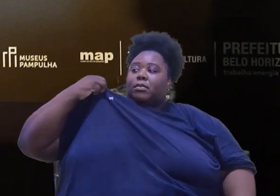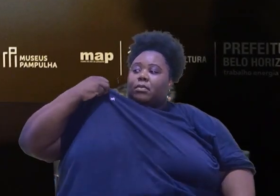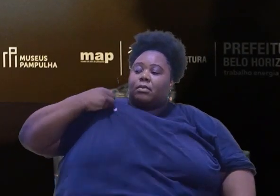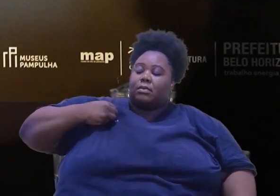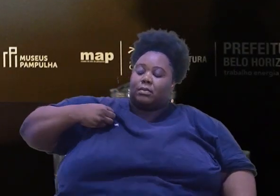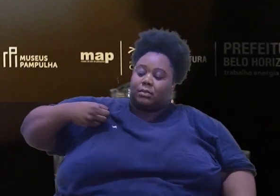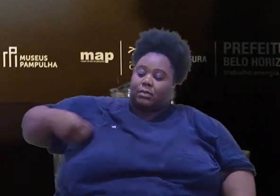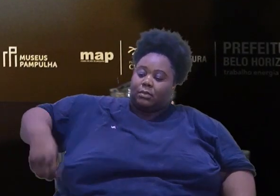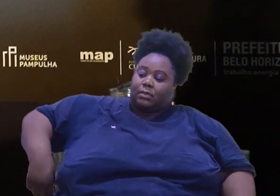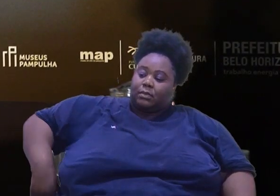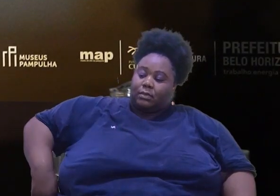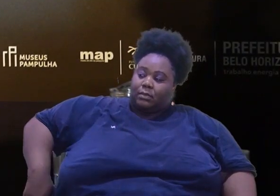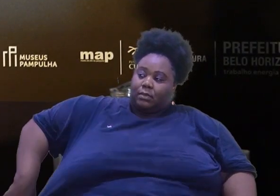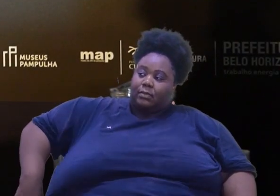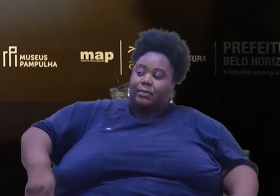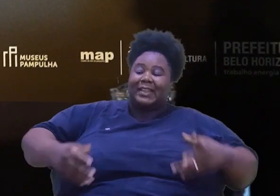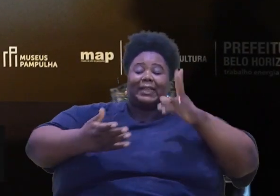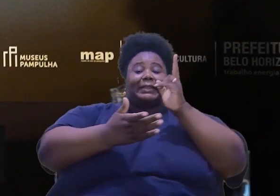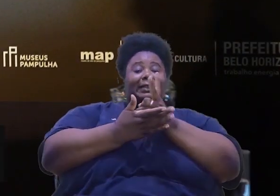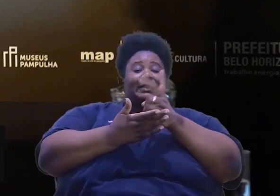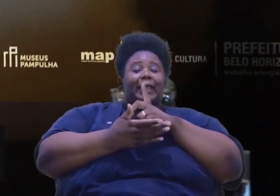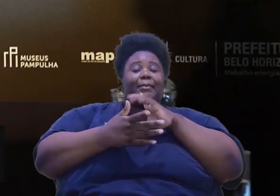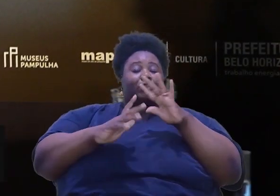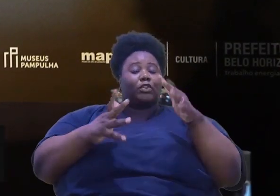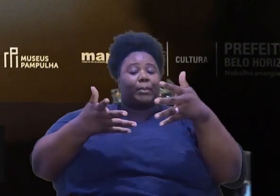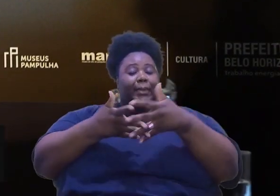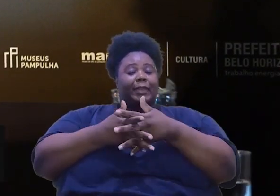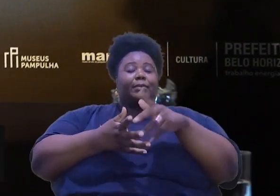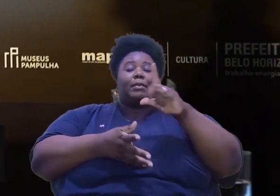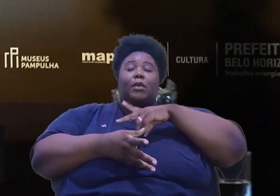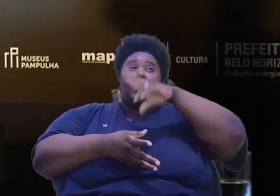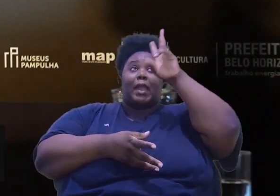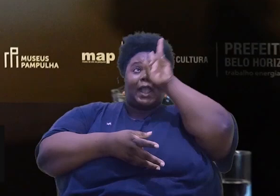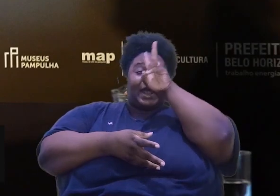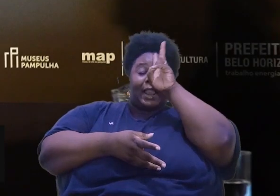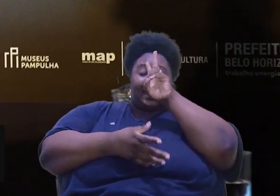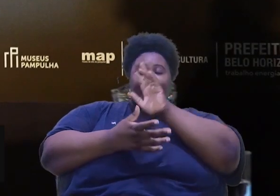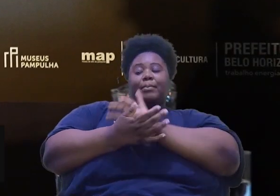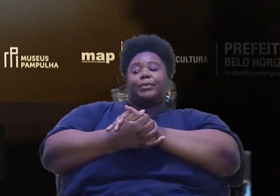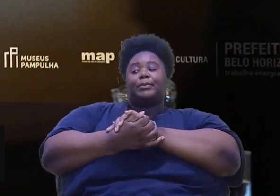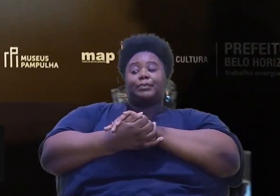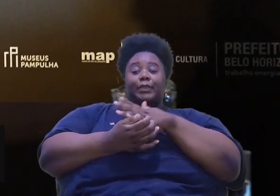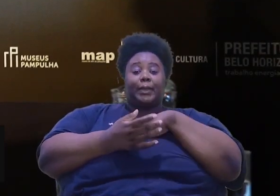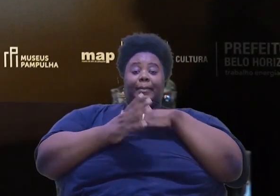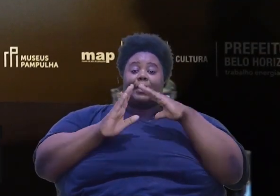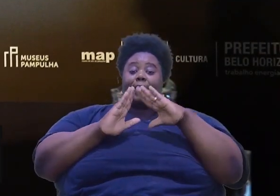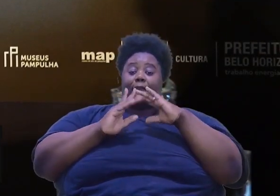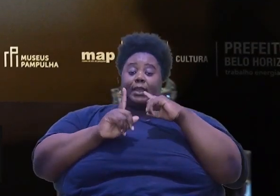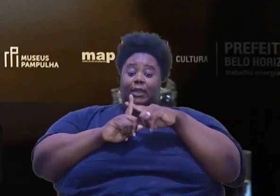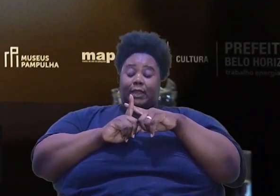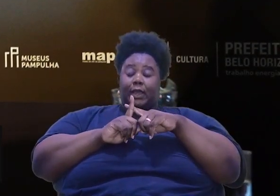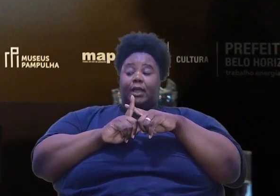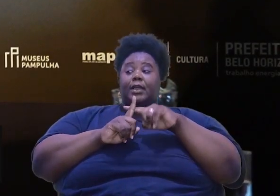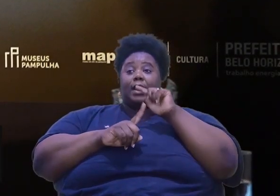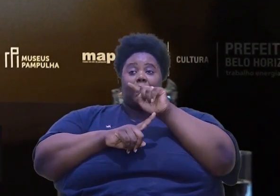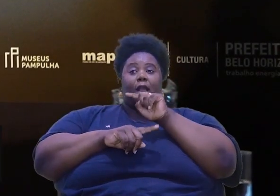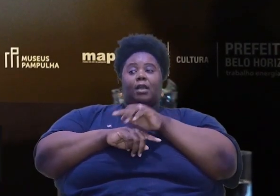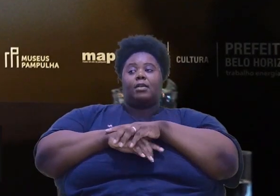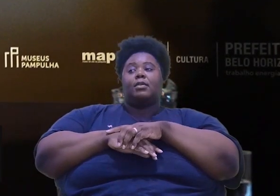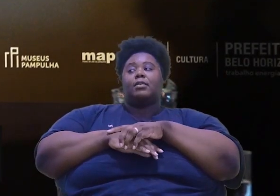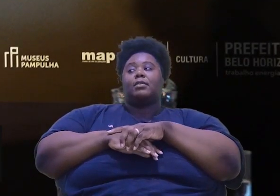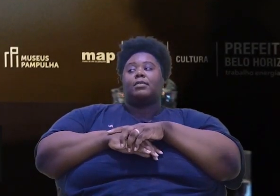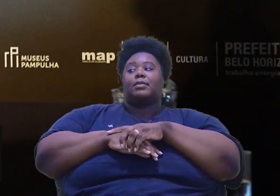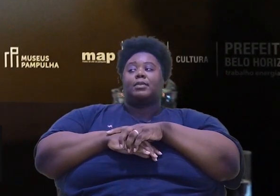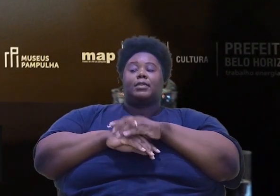que sempre colocavam um presépio, né? Então eu me lembro do presépio, hoje, quando a gente falou de igreja, do presépio da Igreja da